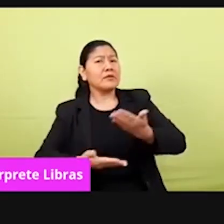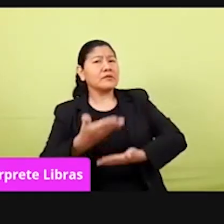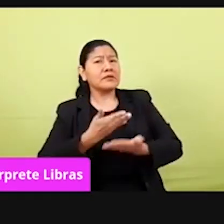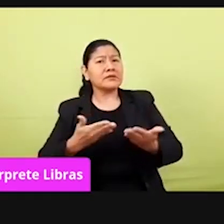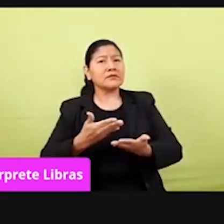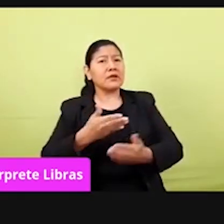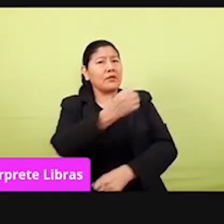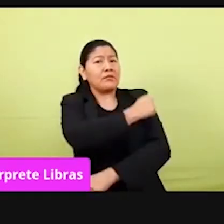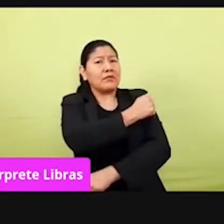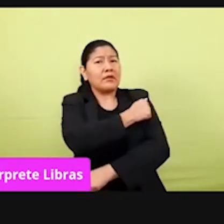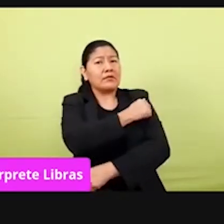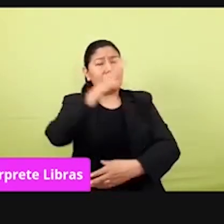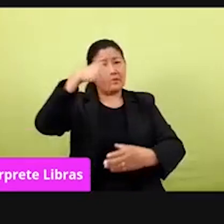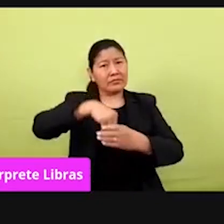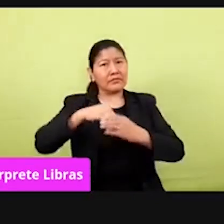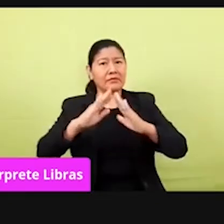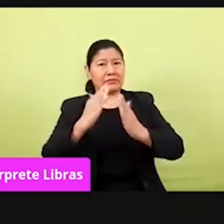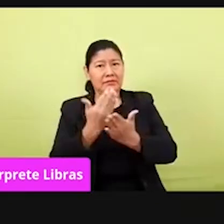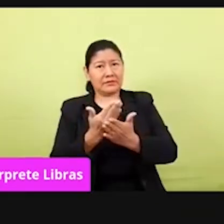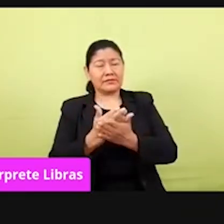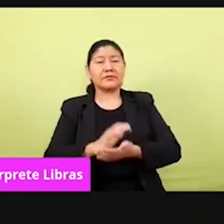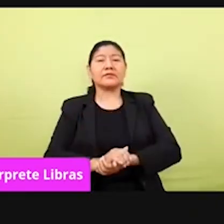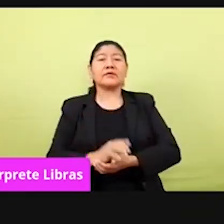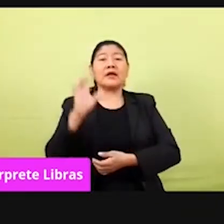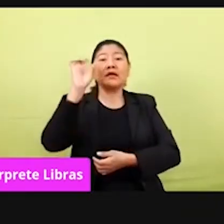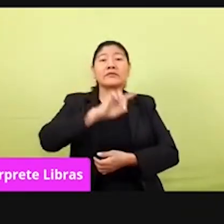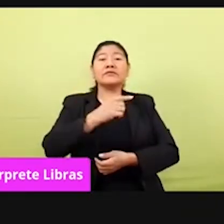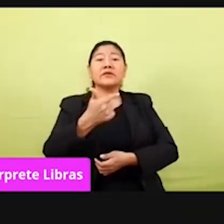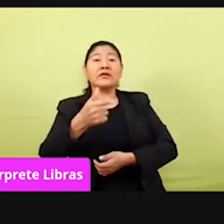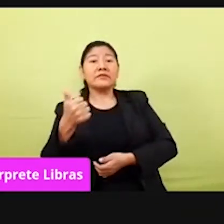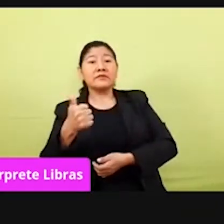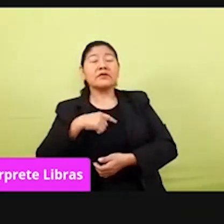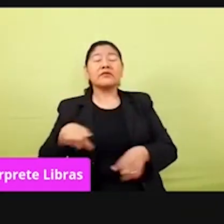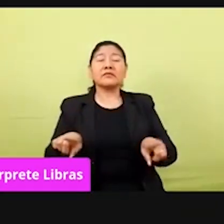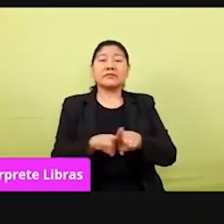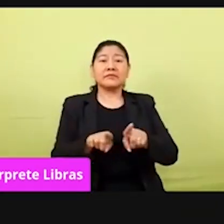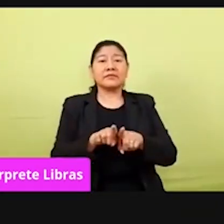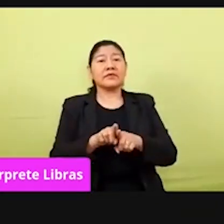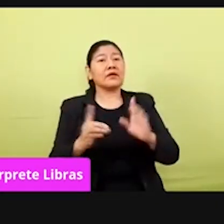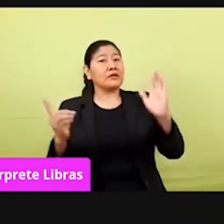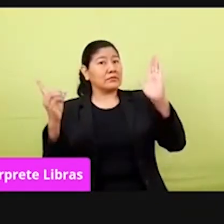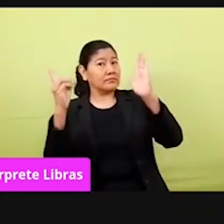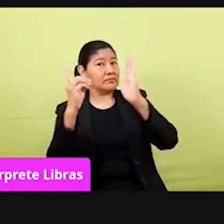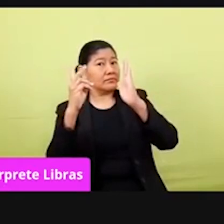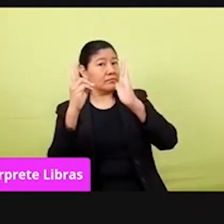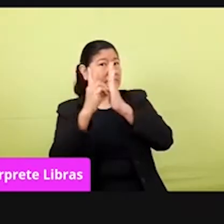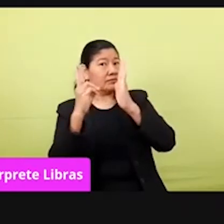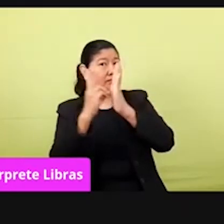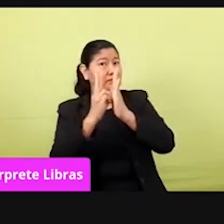contexto histórico escolar. No dia 21, os povos indígenas de Mato Grosso do Sul, com o